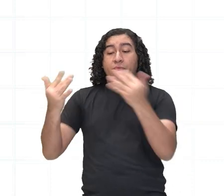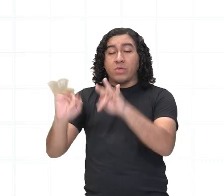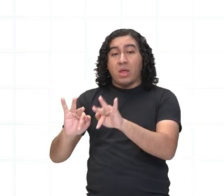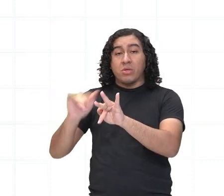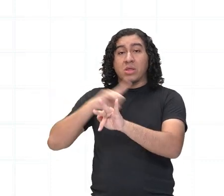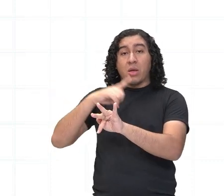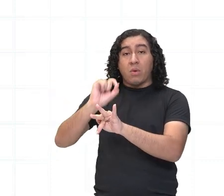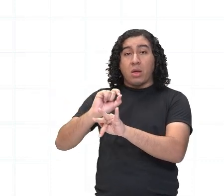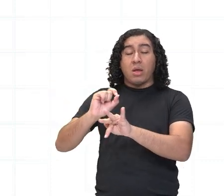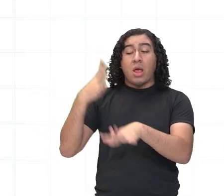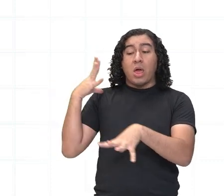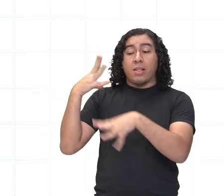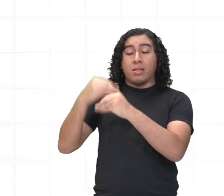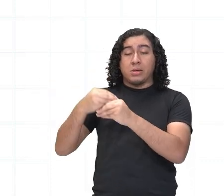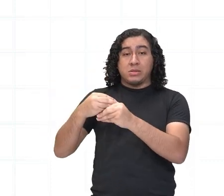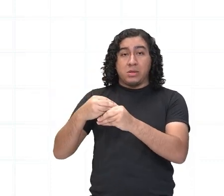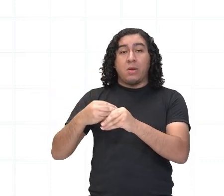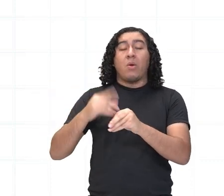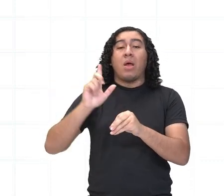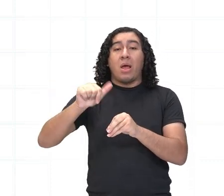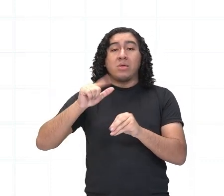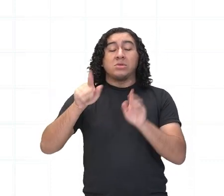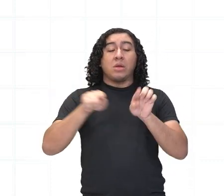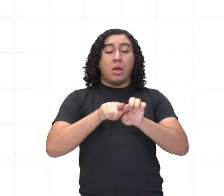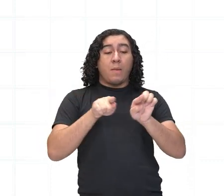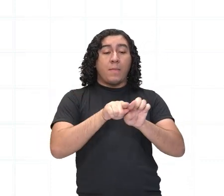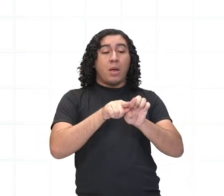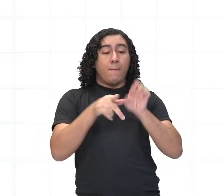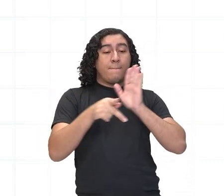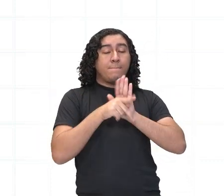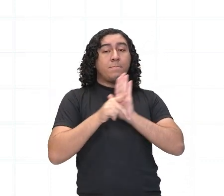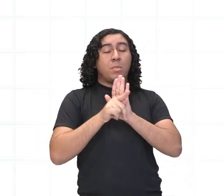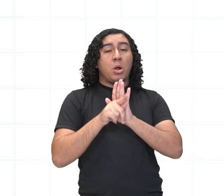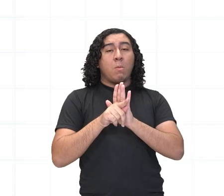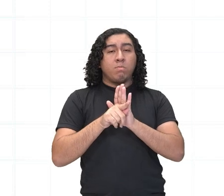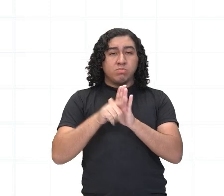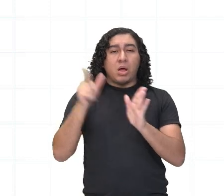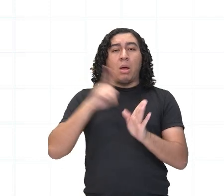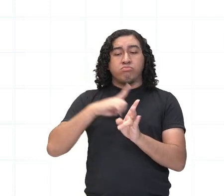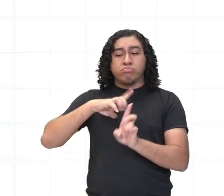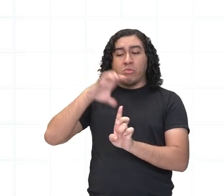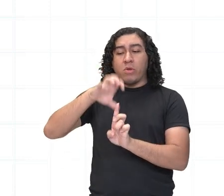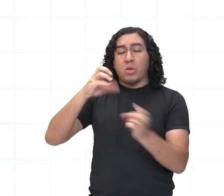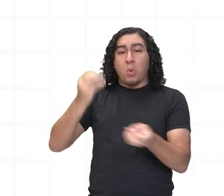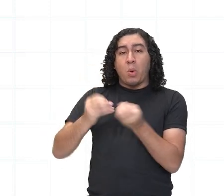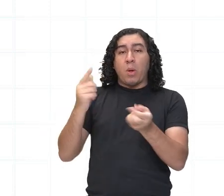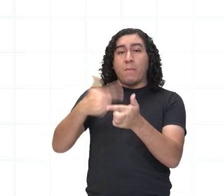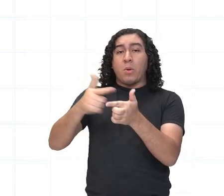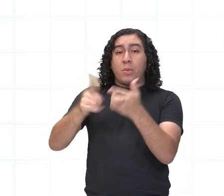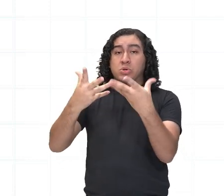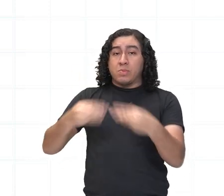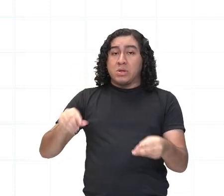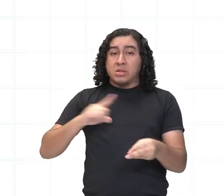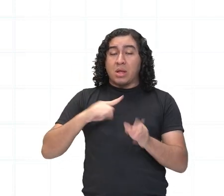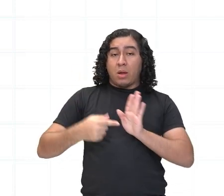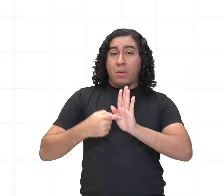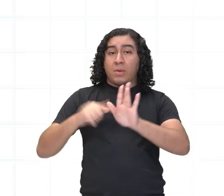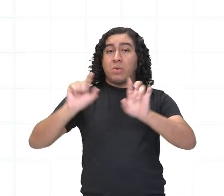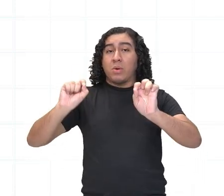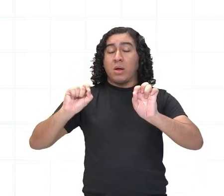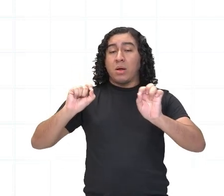a reiteração e as sugestões de intervenção correspondem ao que nós chamamos